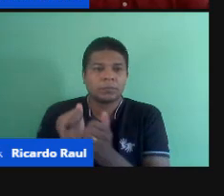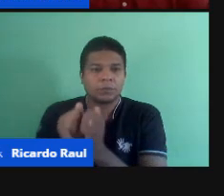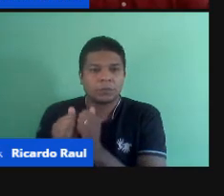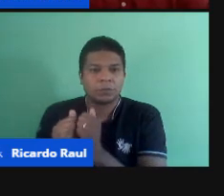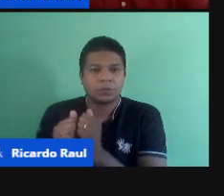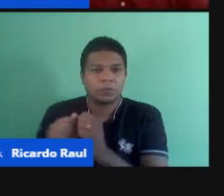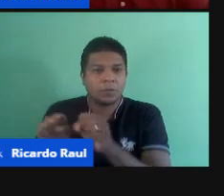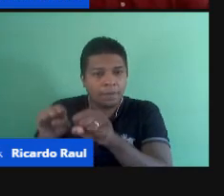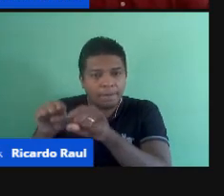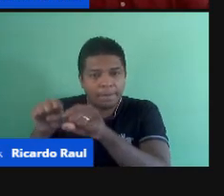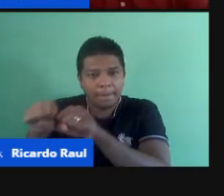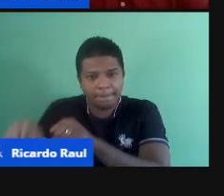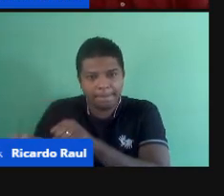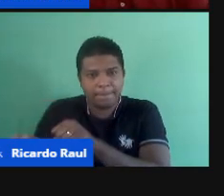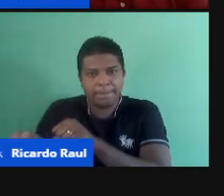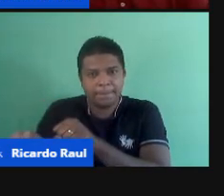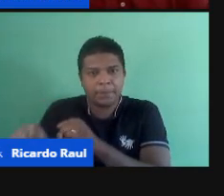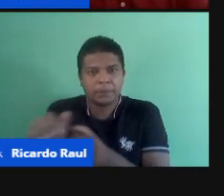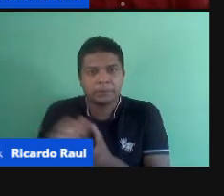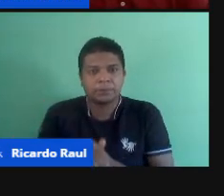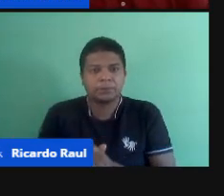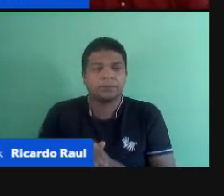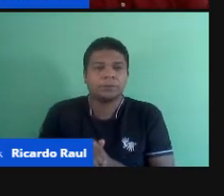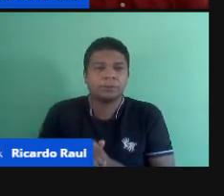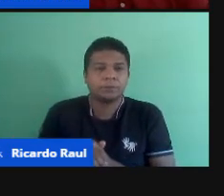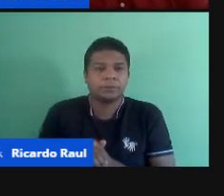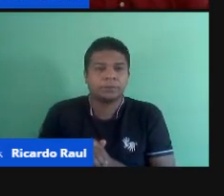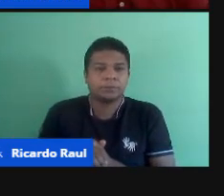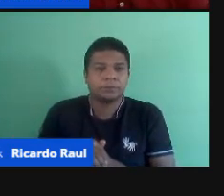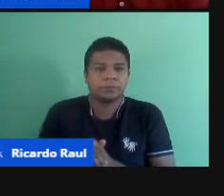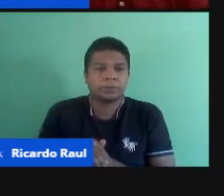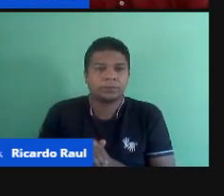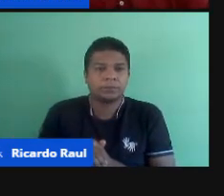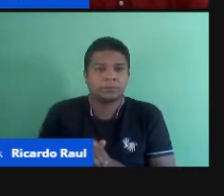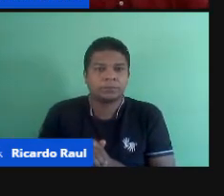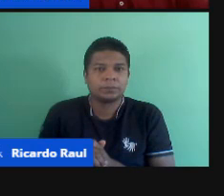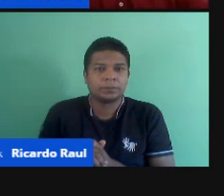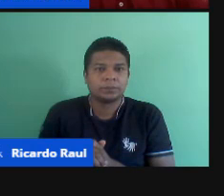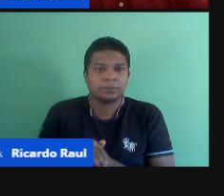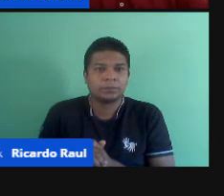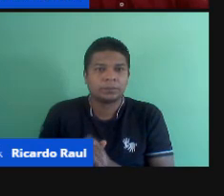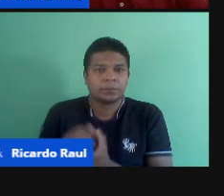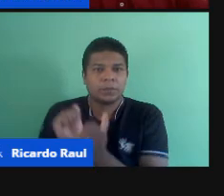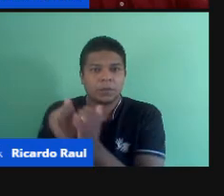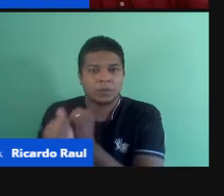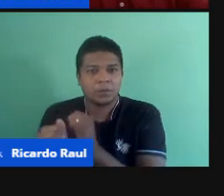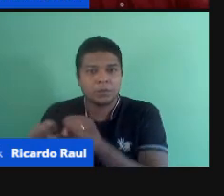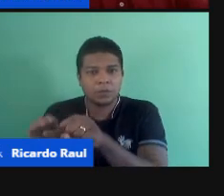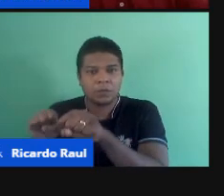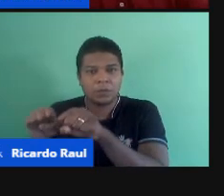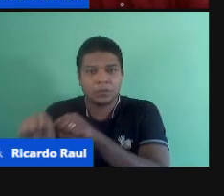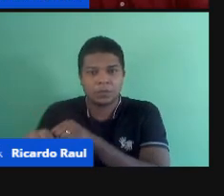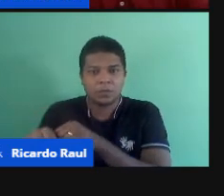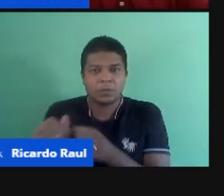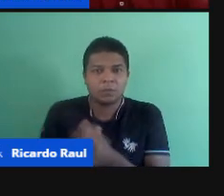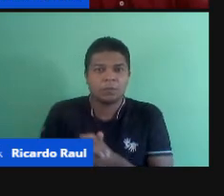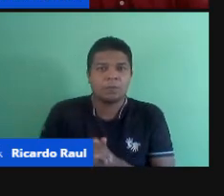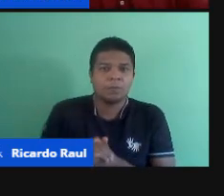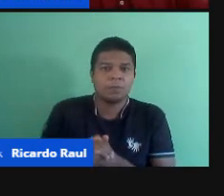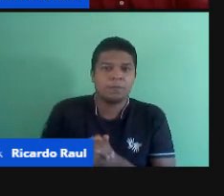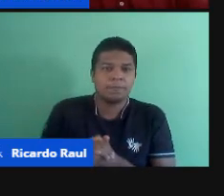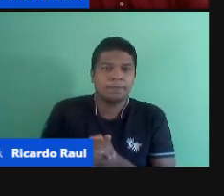Então, o esporte escolar começou a chamar-se desporto de formação, caracterizado aí pelo fomento e